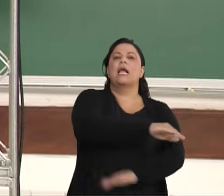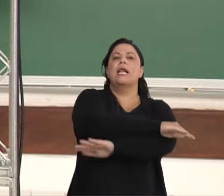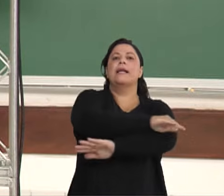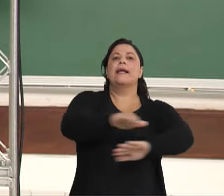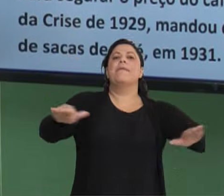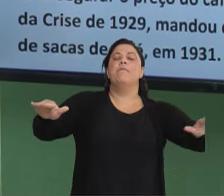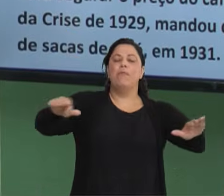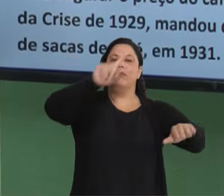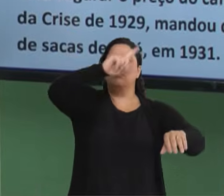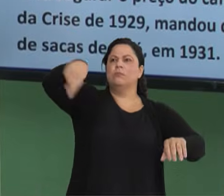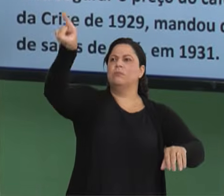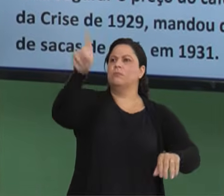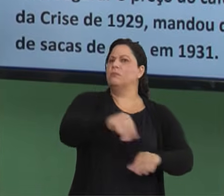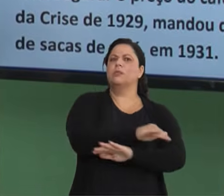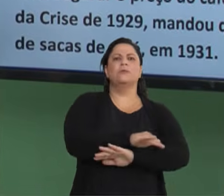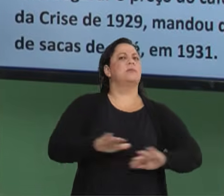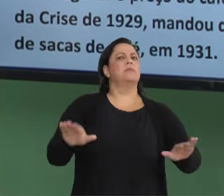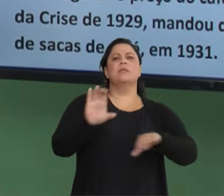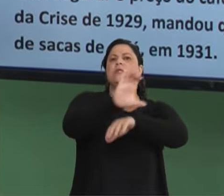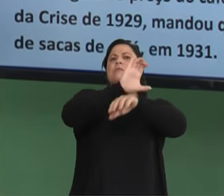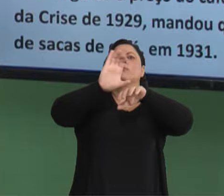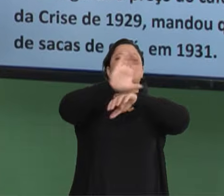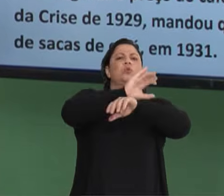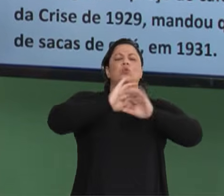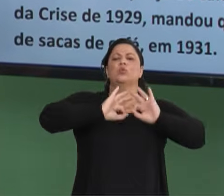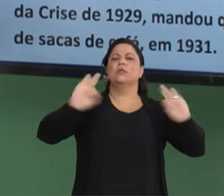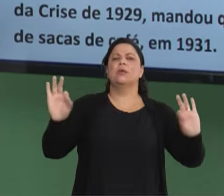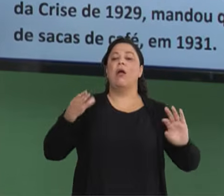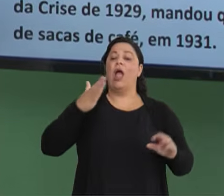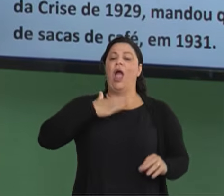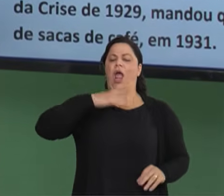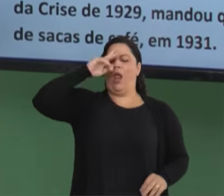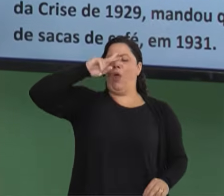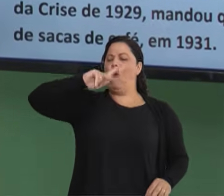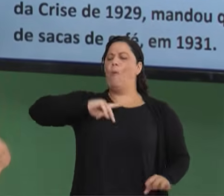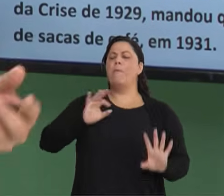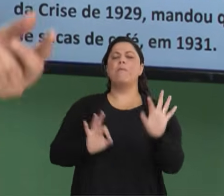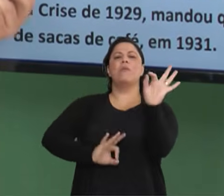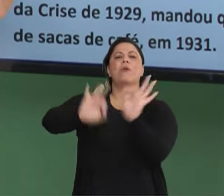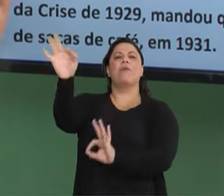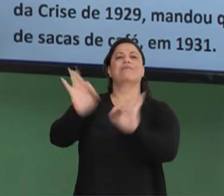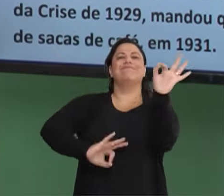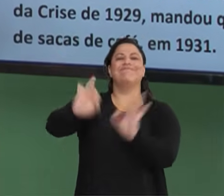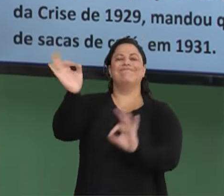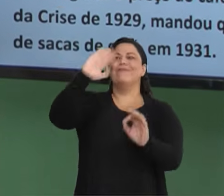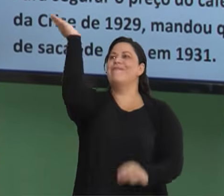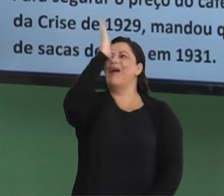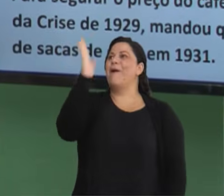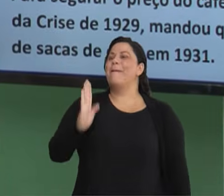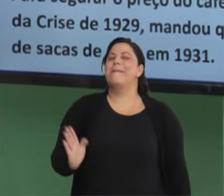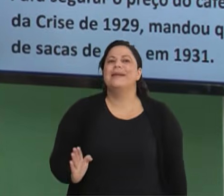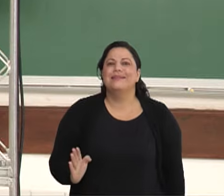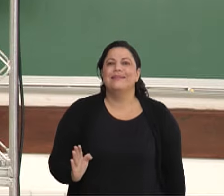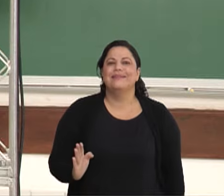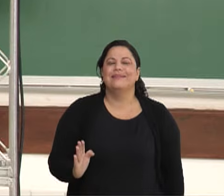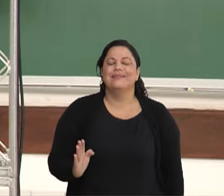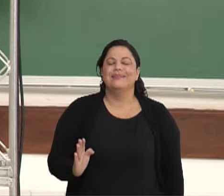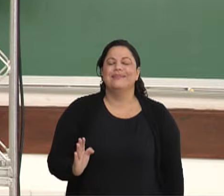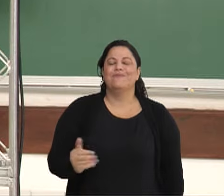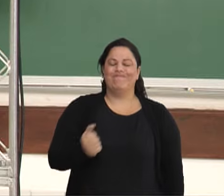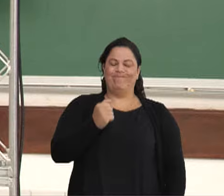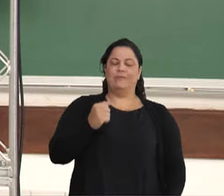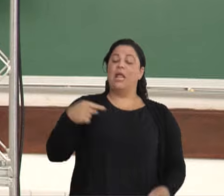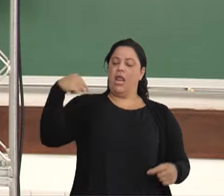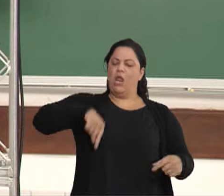essa Constituição e eu vou corrigir o Brasil, consertar o Brasil. Governo provisório. Eu vou ficar aqui